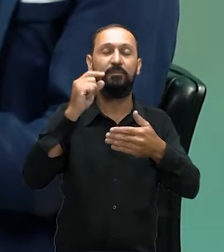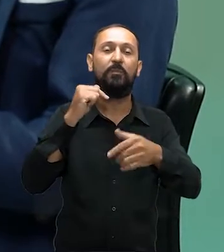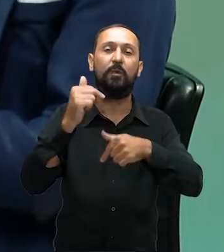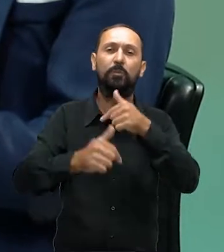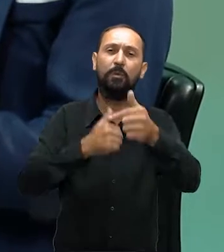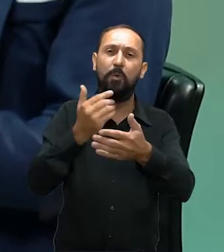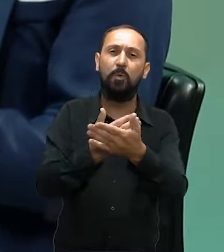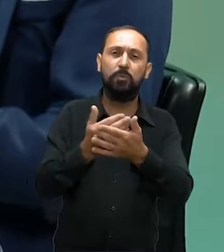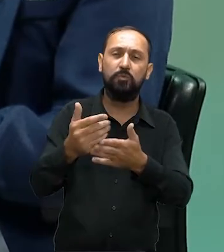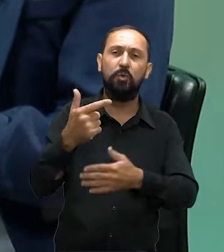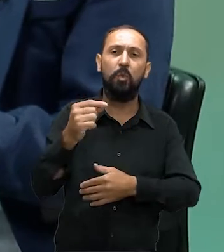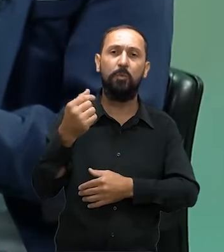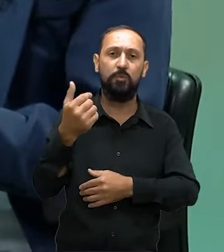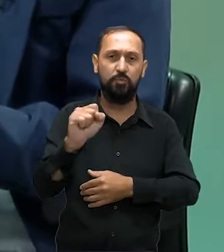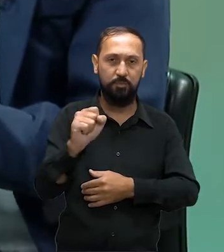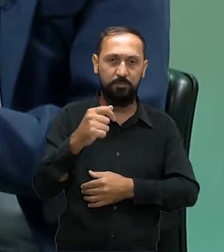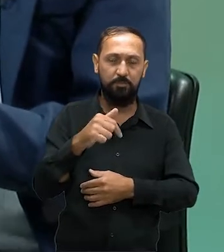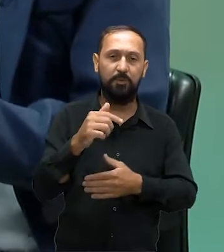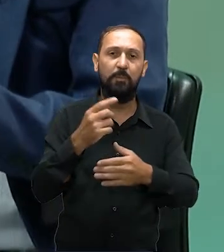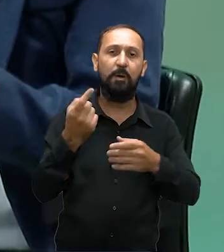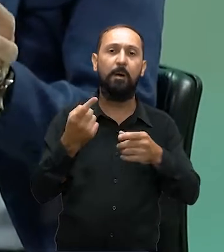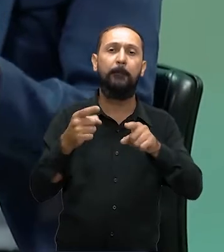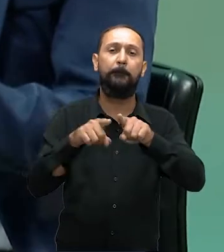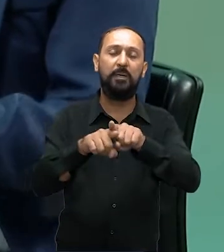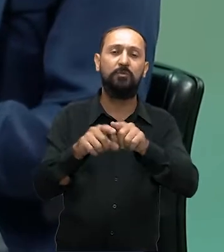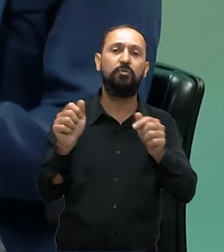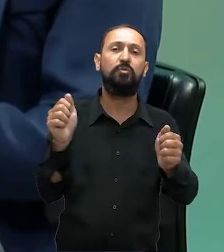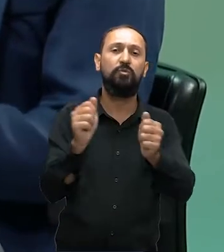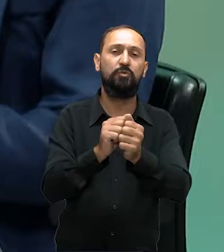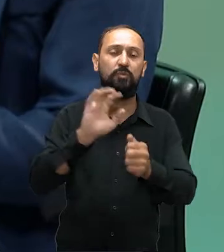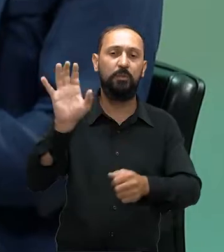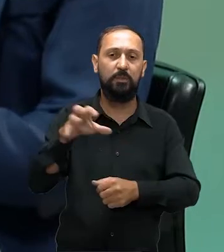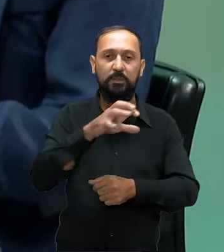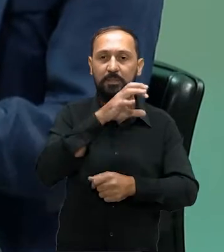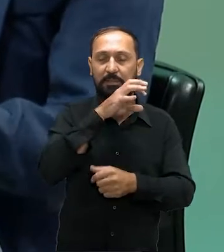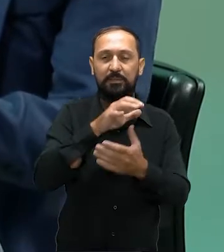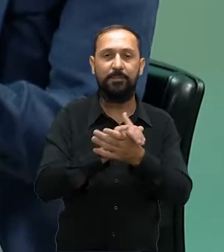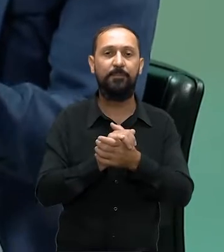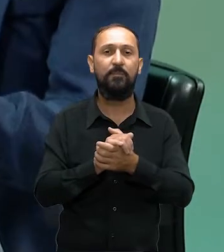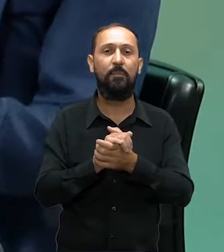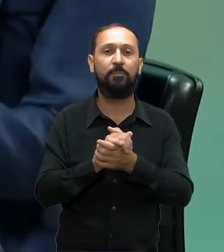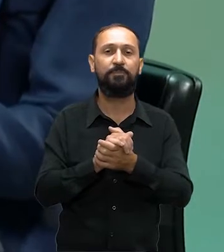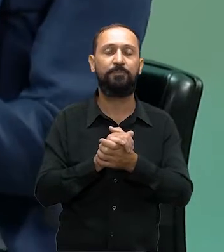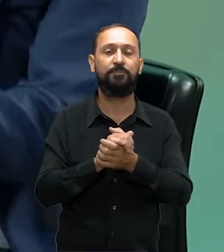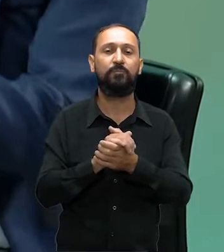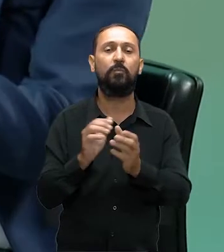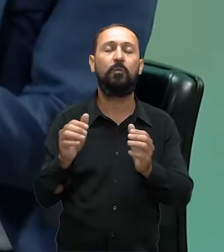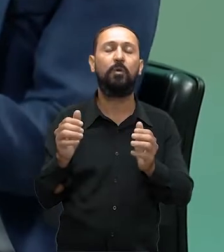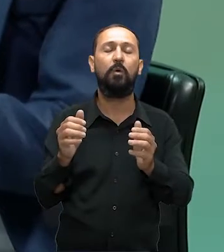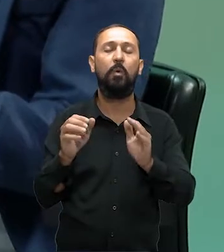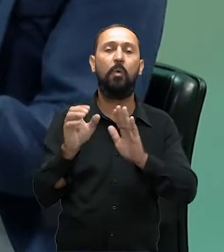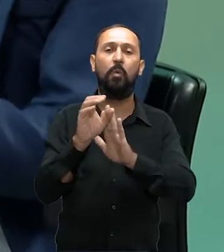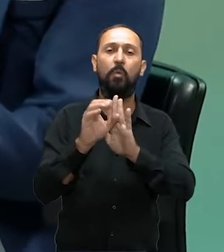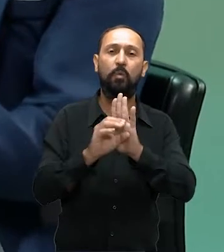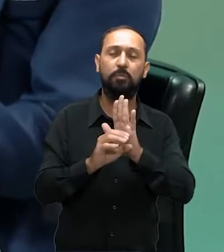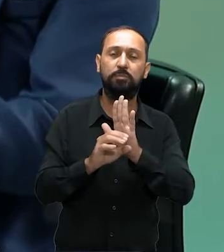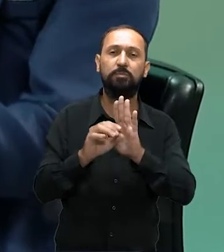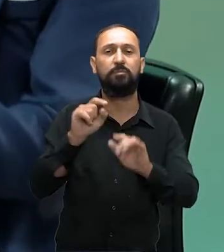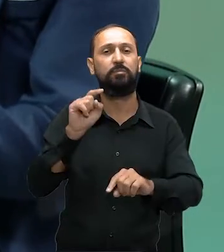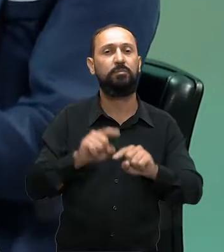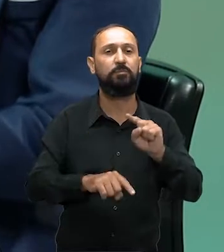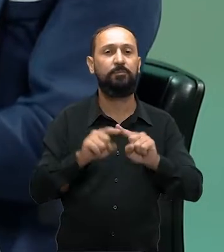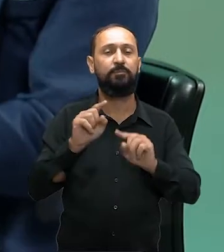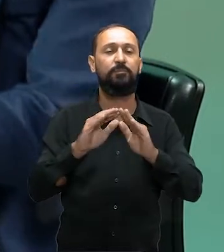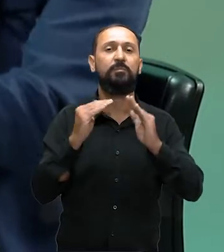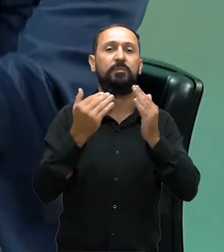Nós realizamos esse trabalho desde 2018, uma parceria com a Receita. Nós trabalhamos o conteúdo